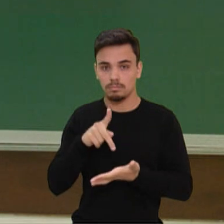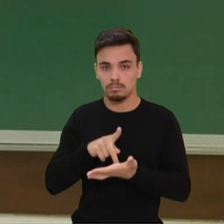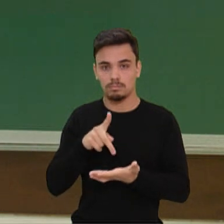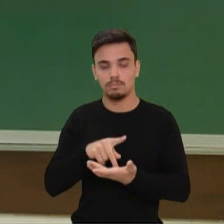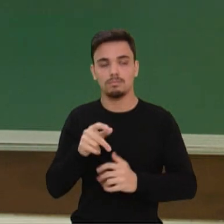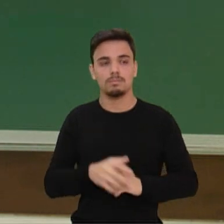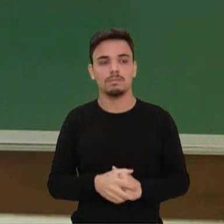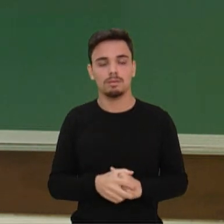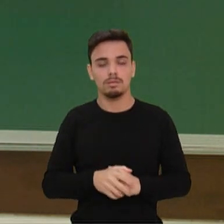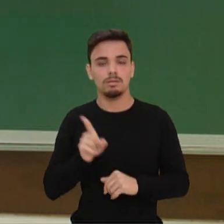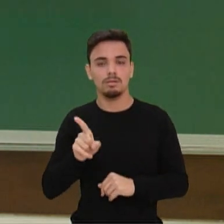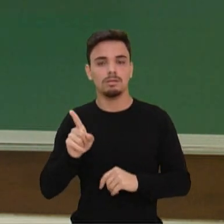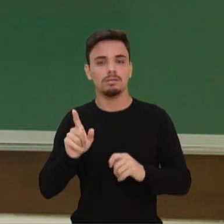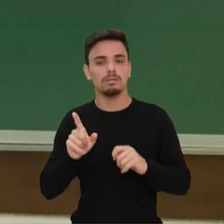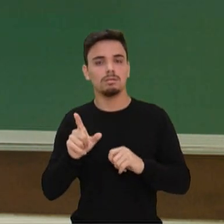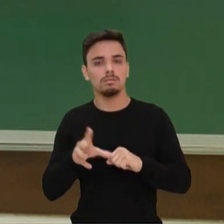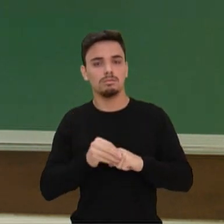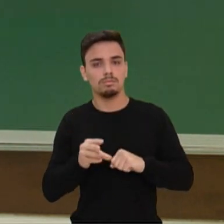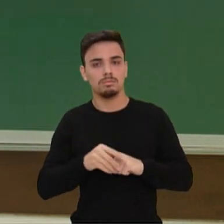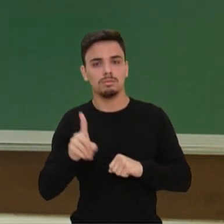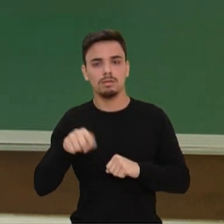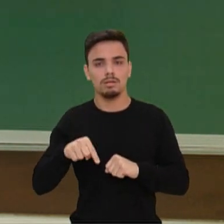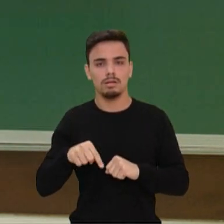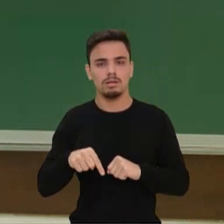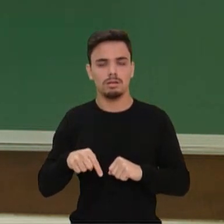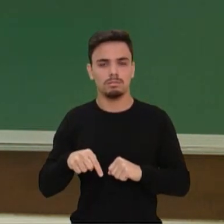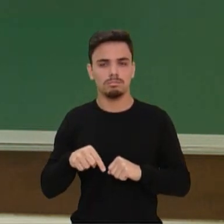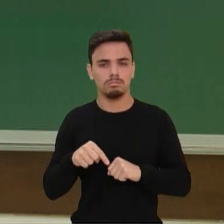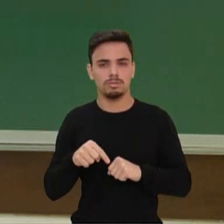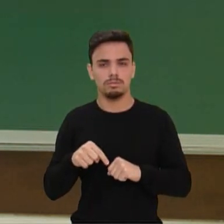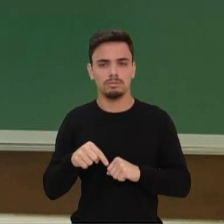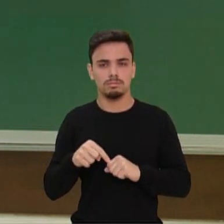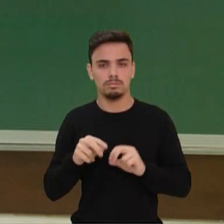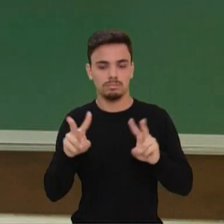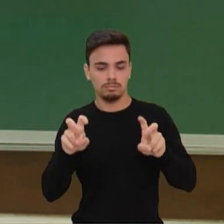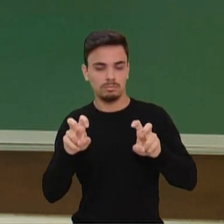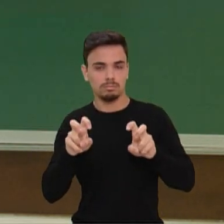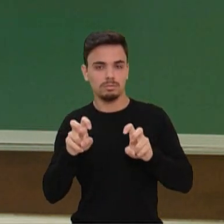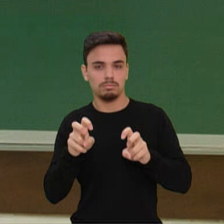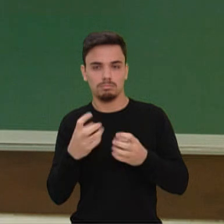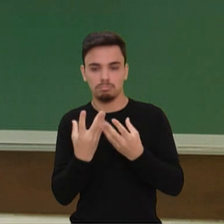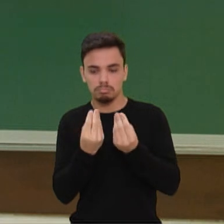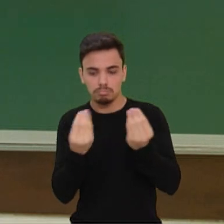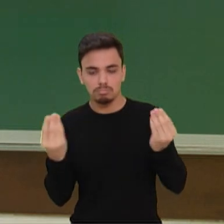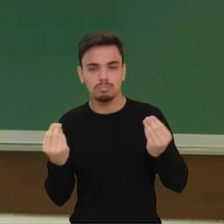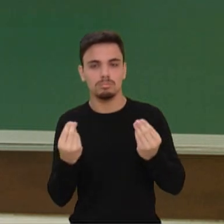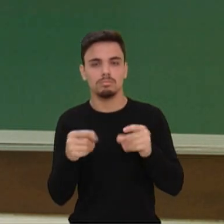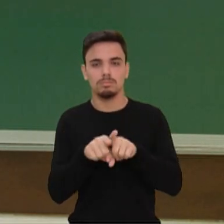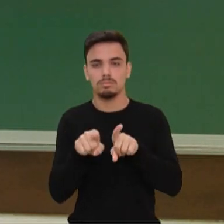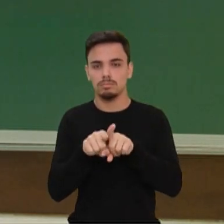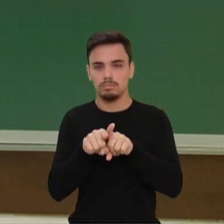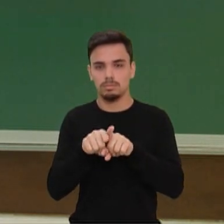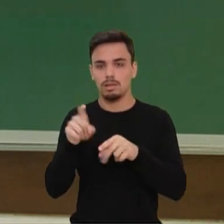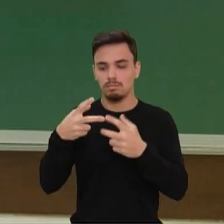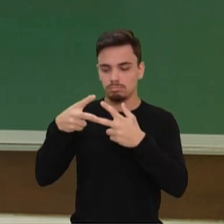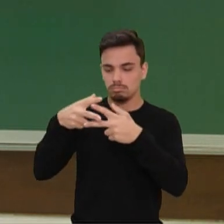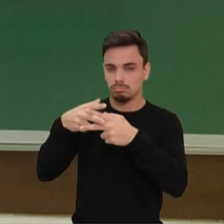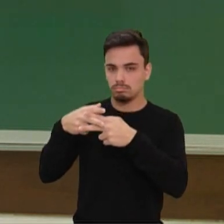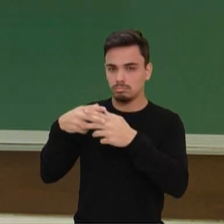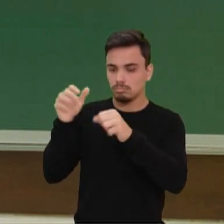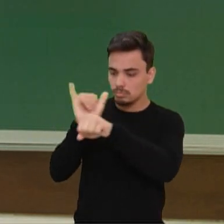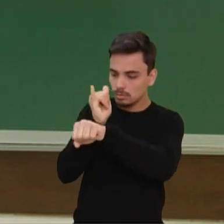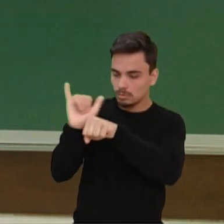esse conhecimento, para nós, é uma invenção útil. O conhecimento, na verdade, é uma ferramenta do ser